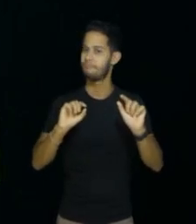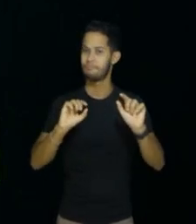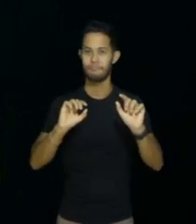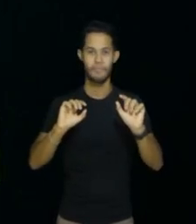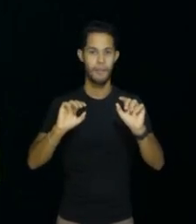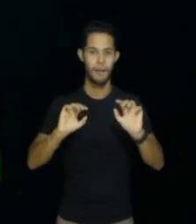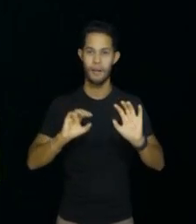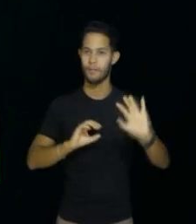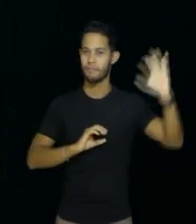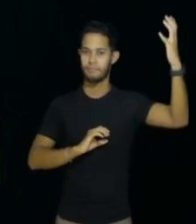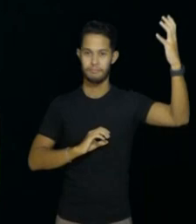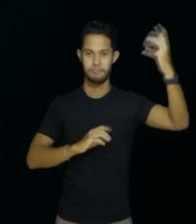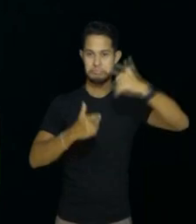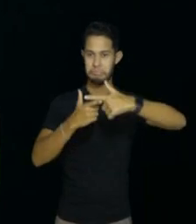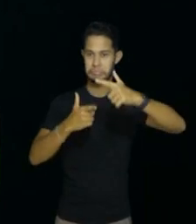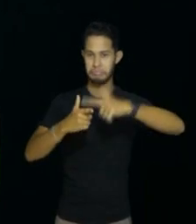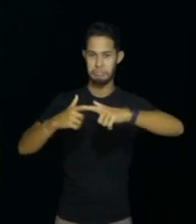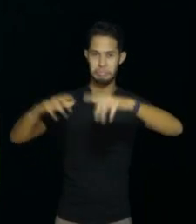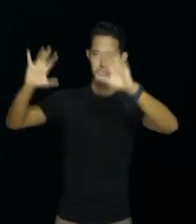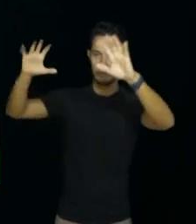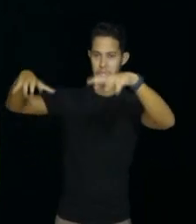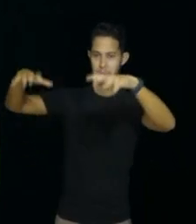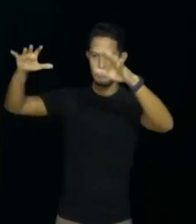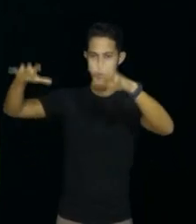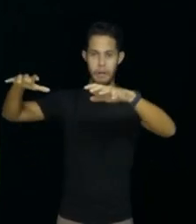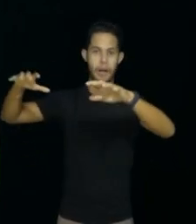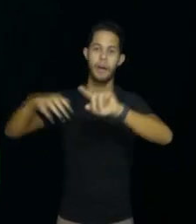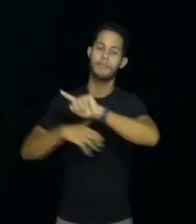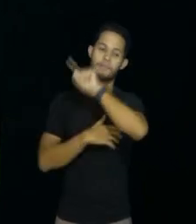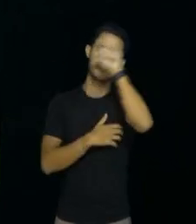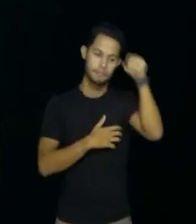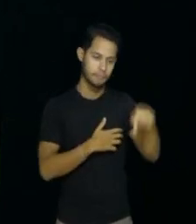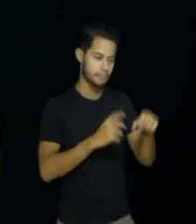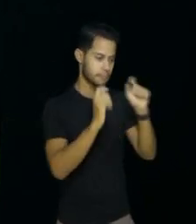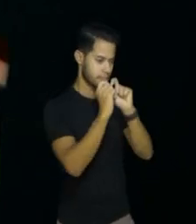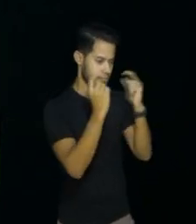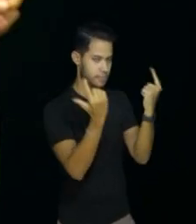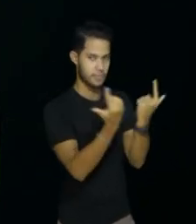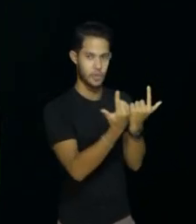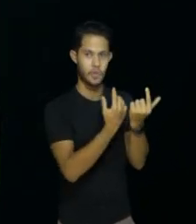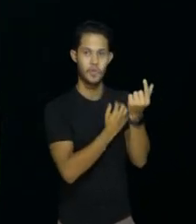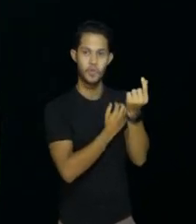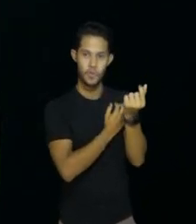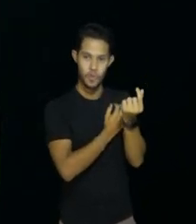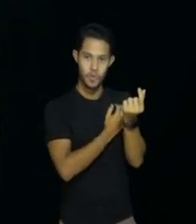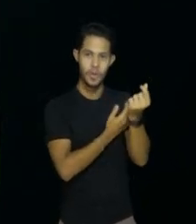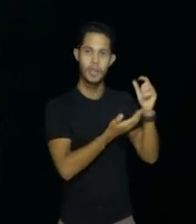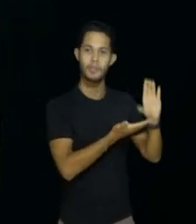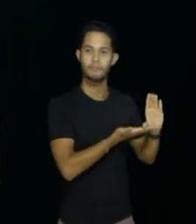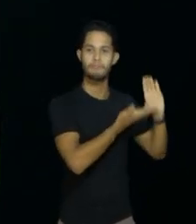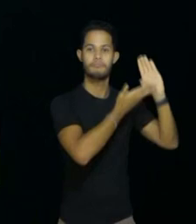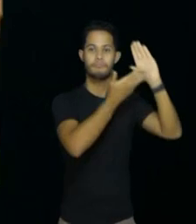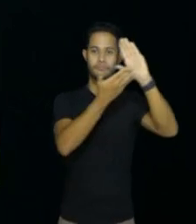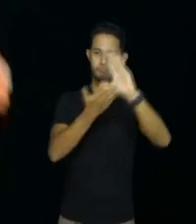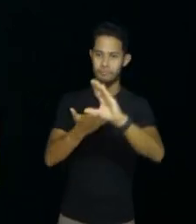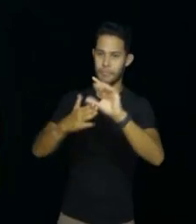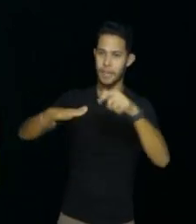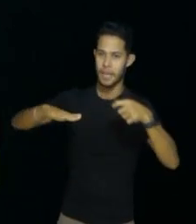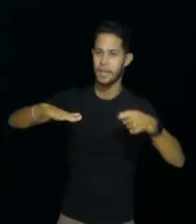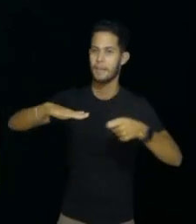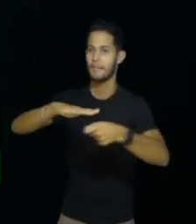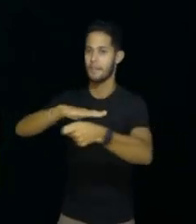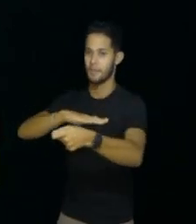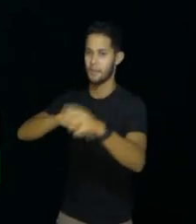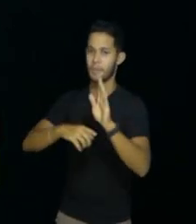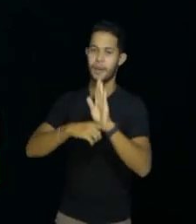aqui esteve a Assembleia Legislativa, com os recursos da economia da Assembleia, para que esse dinheiro fosse investido para aqueles que